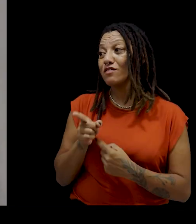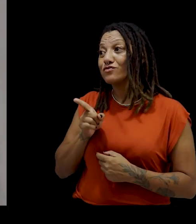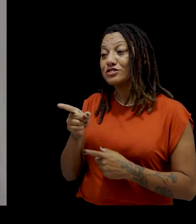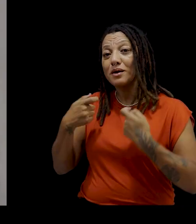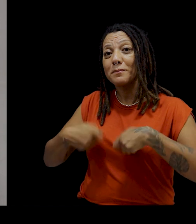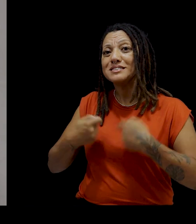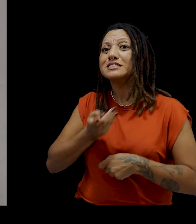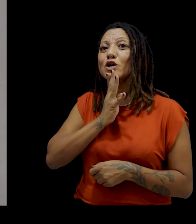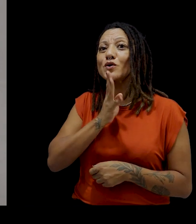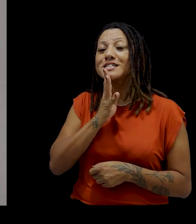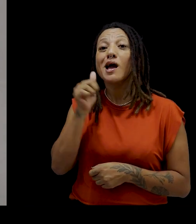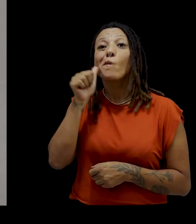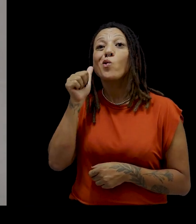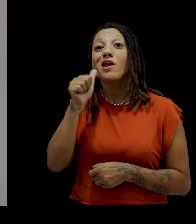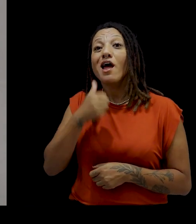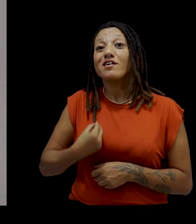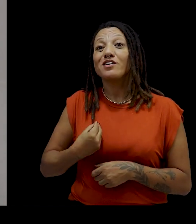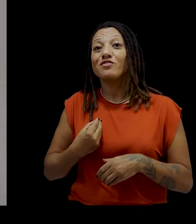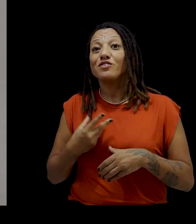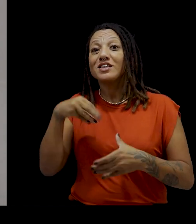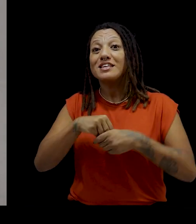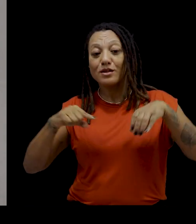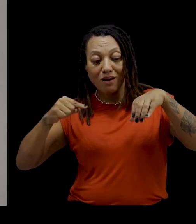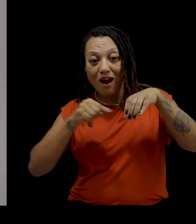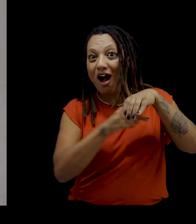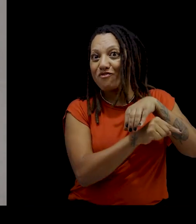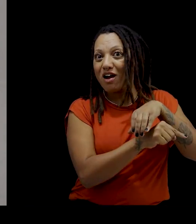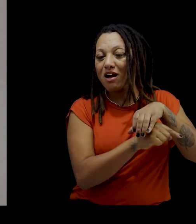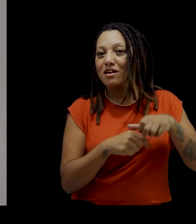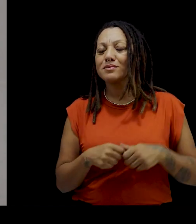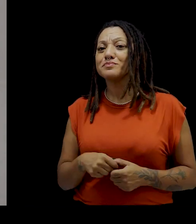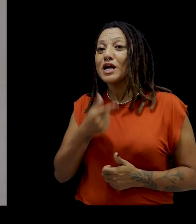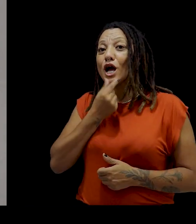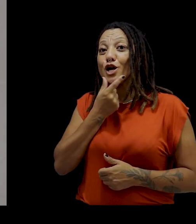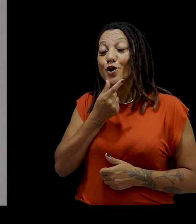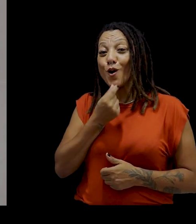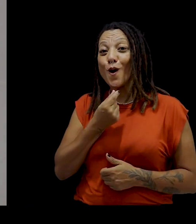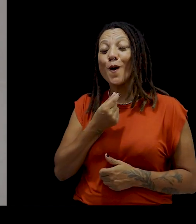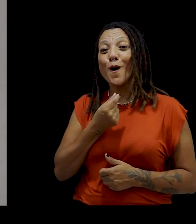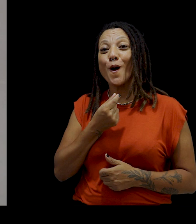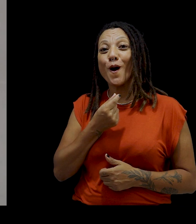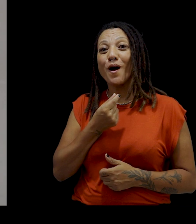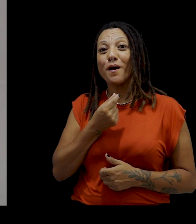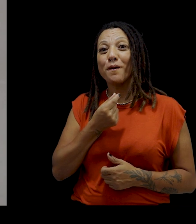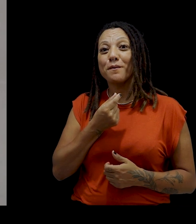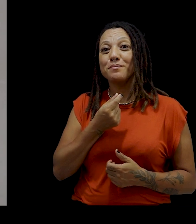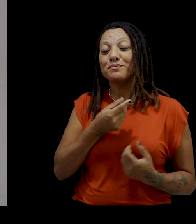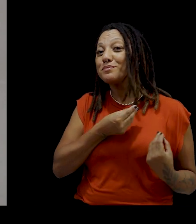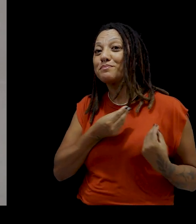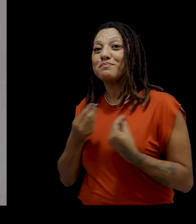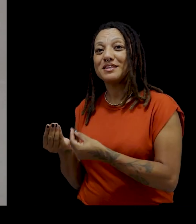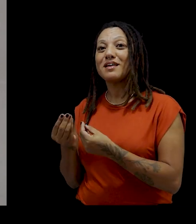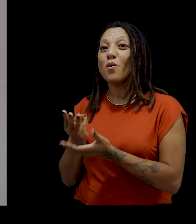precisa conhecer a Mulher das Cavernas. E aí ele me entregou a Dona